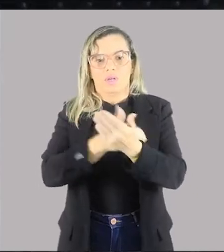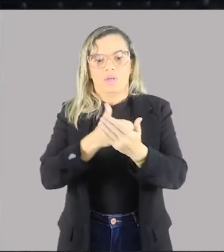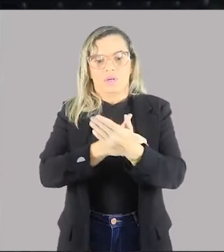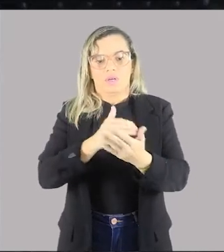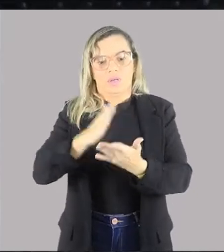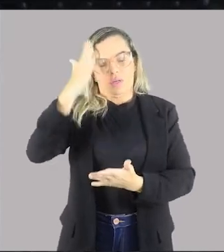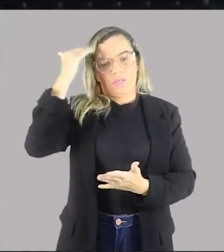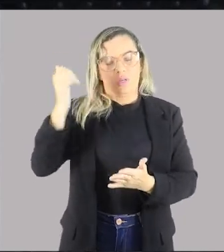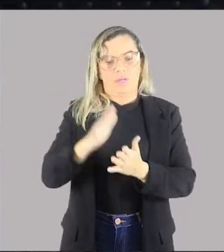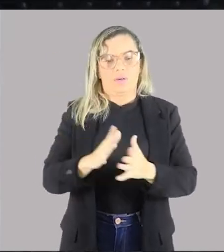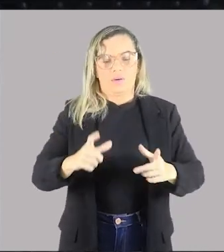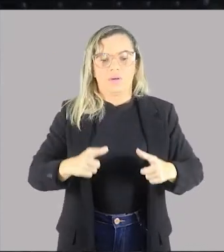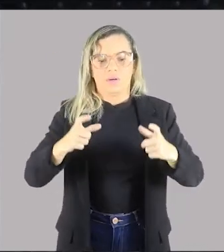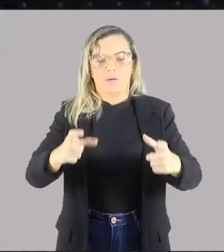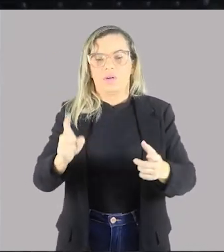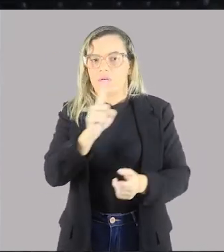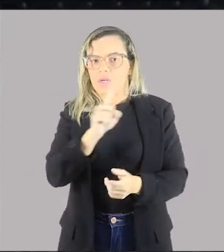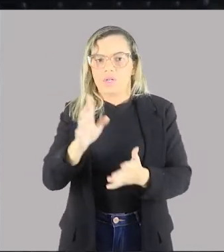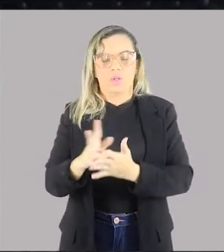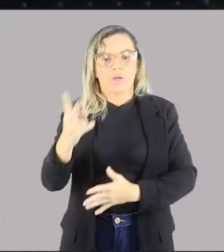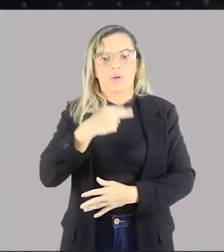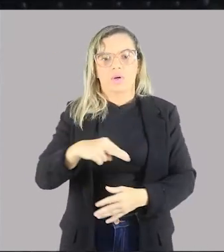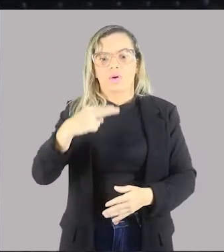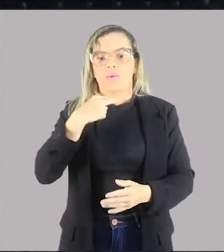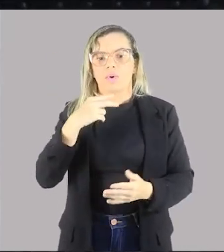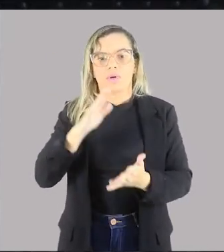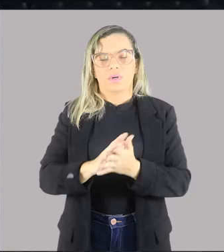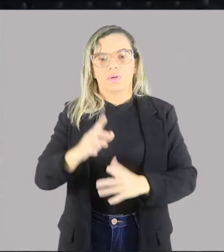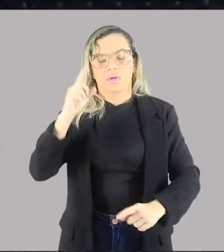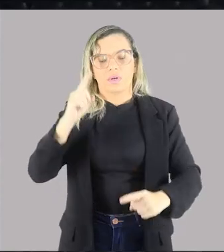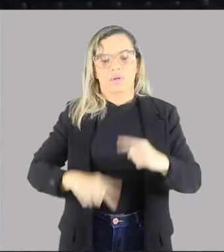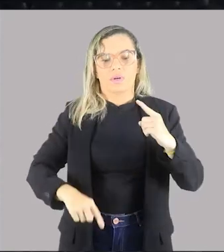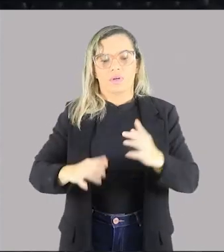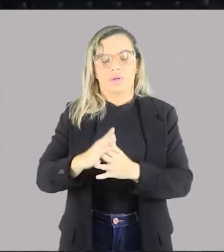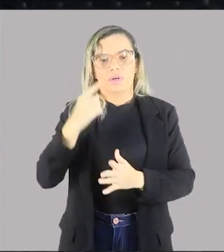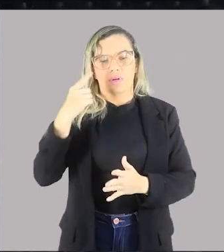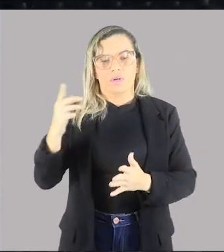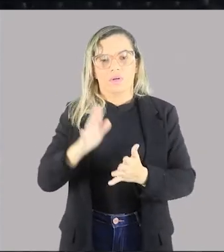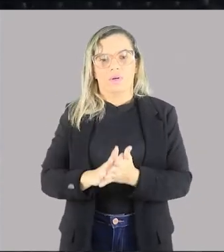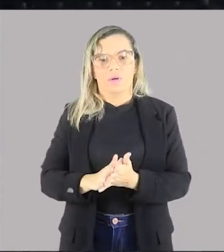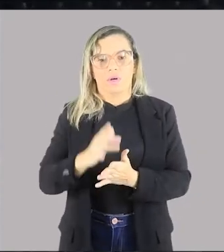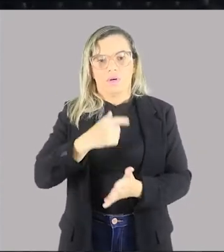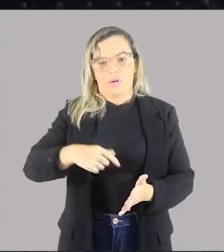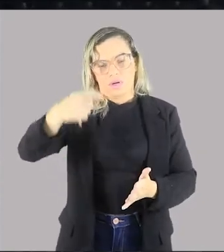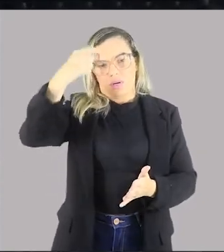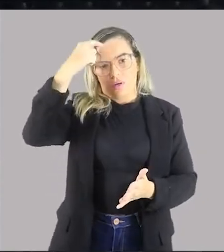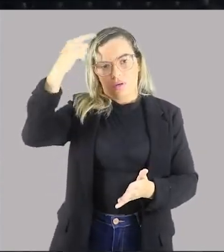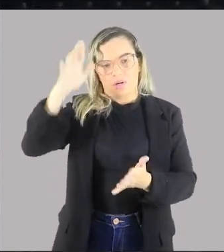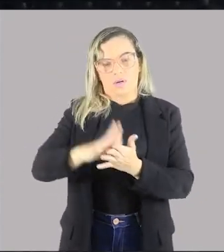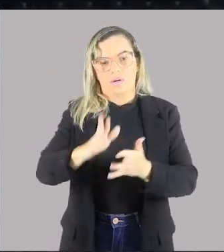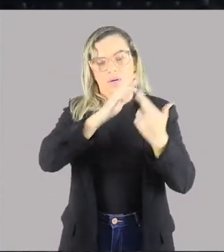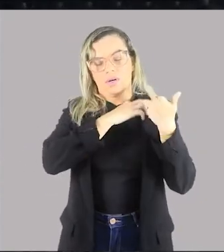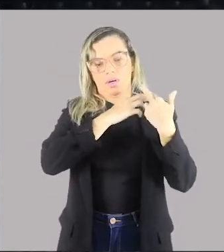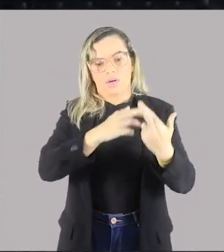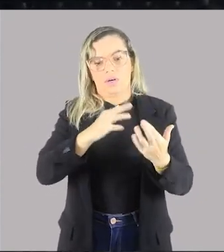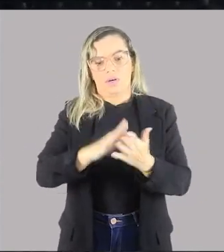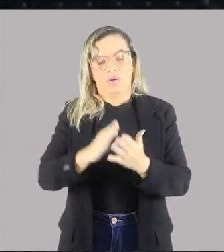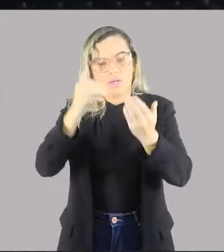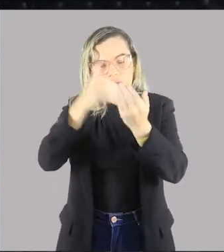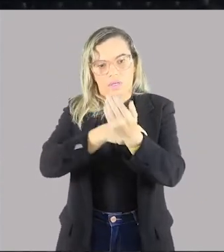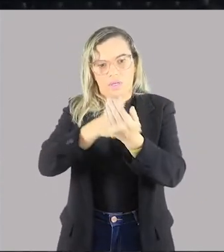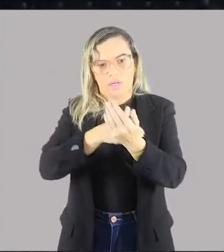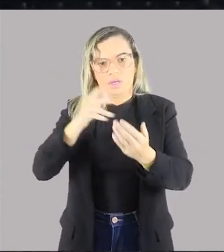naquele ambiente, ele não deve ser violado. Portanto, o dever de sigilo é um dever do servidor público.